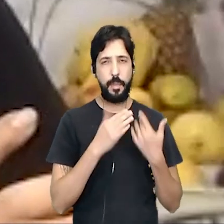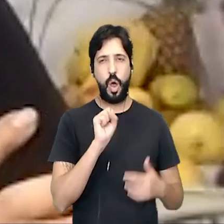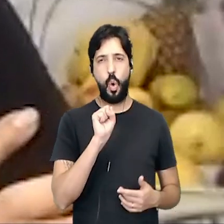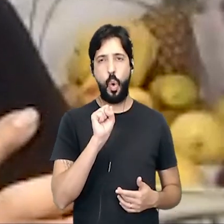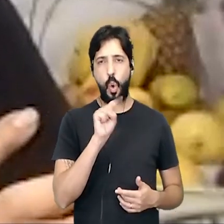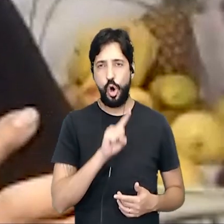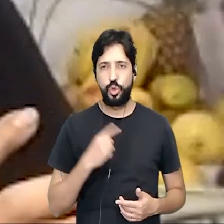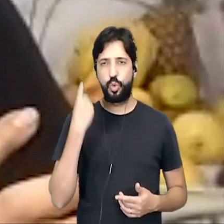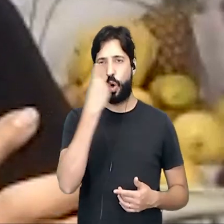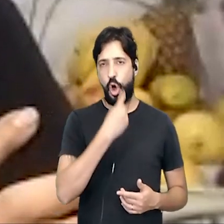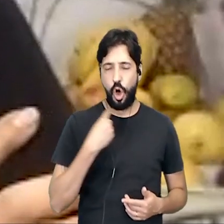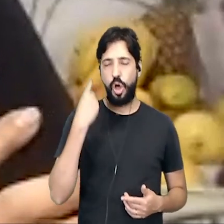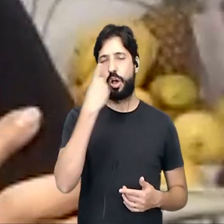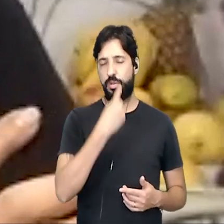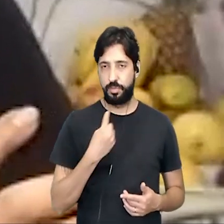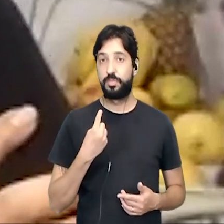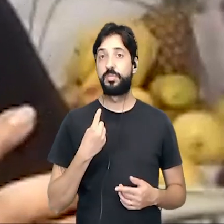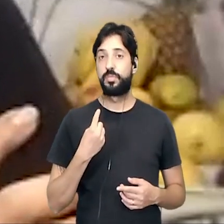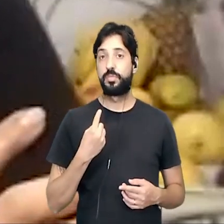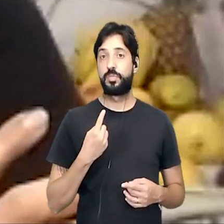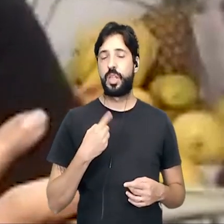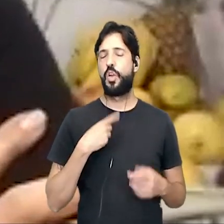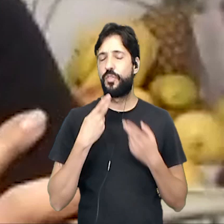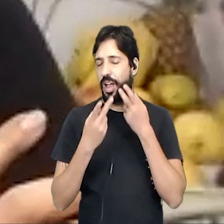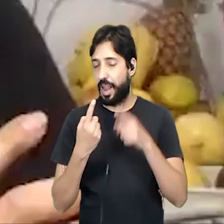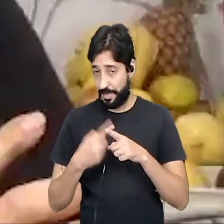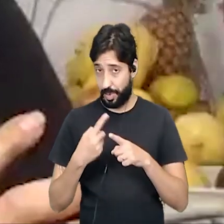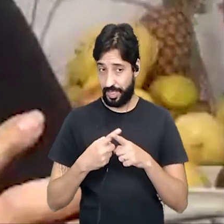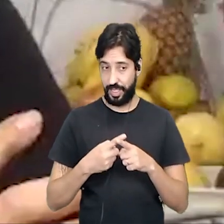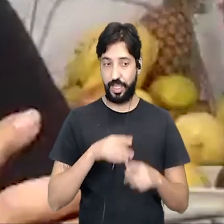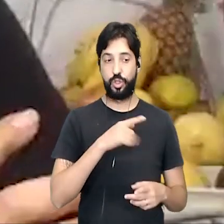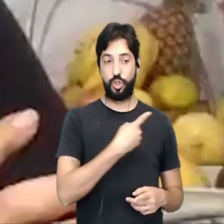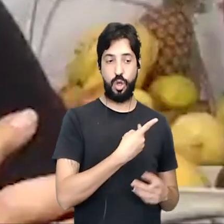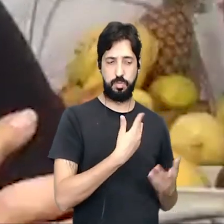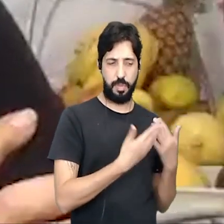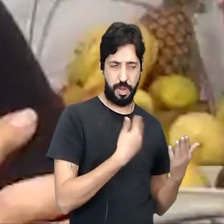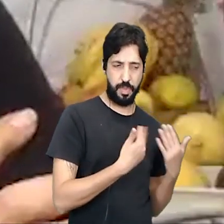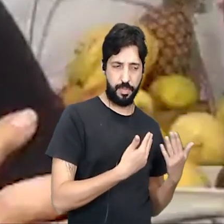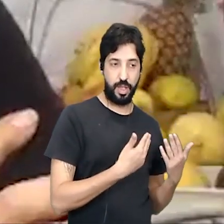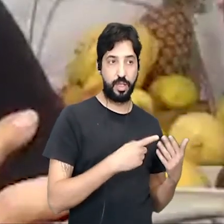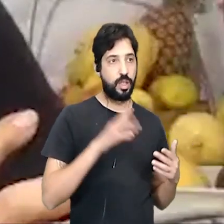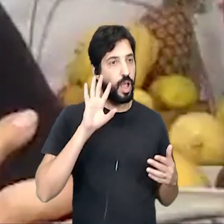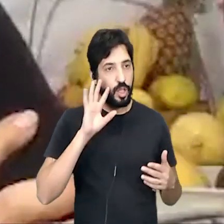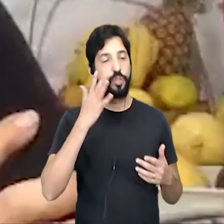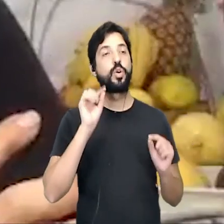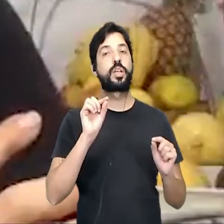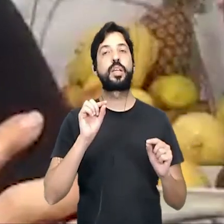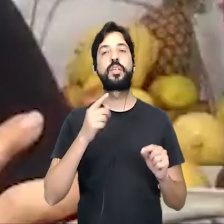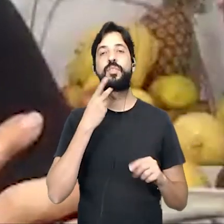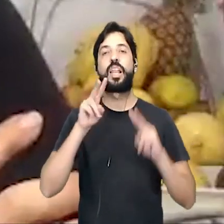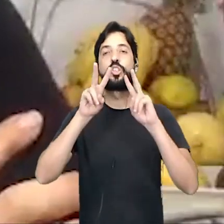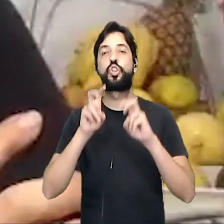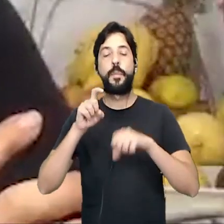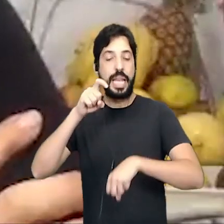sobre a dramaturgia. E eu estou trazendo isso para dizer que quando a gente fez essa conversa, a gente tomou a decisão de discutir